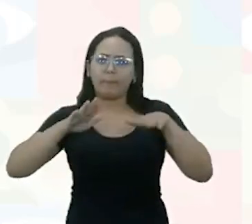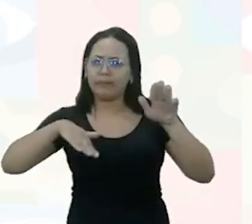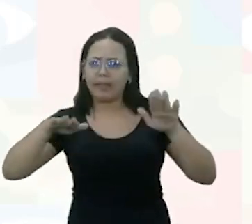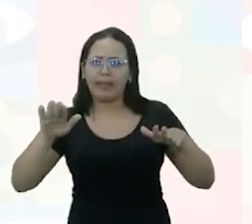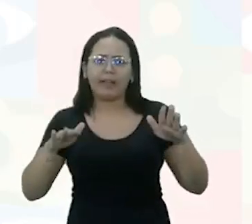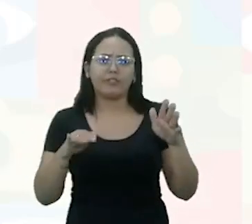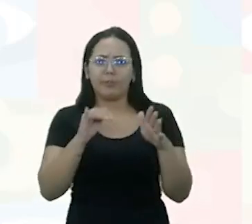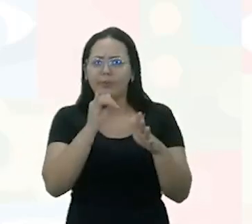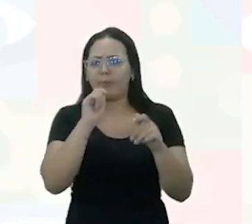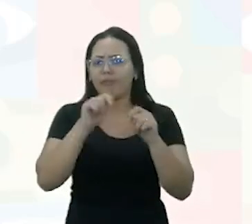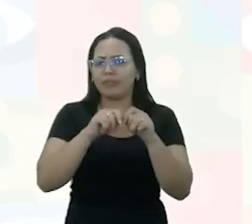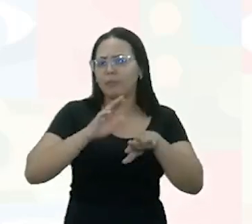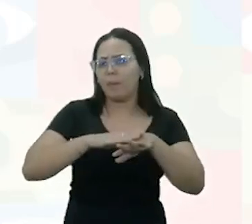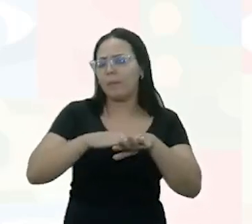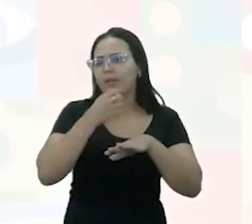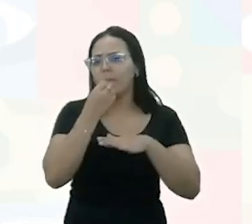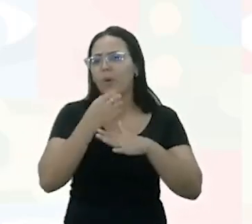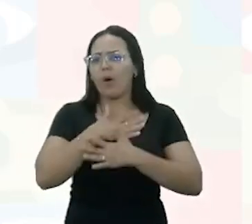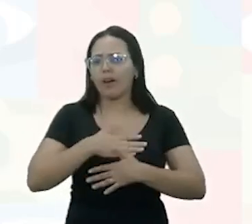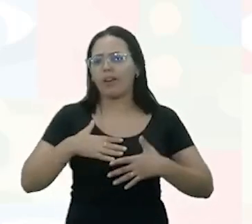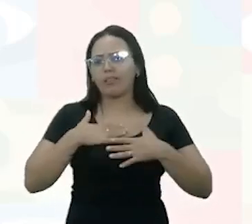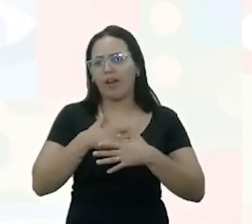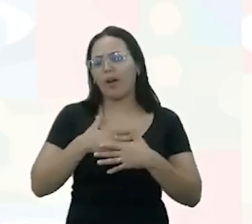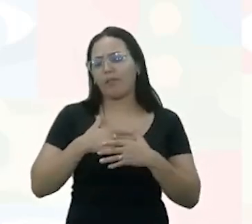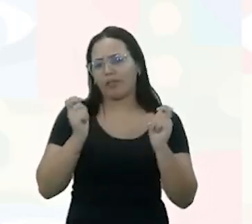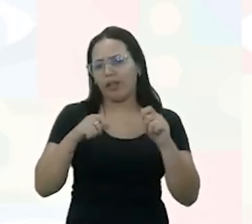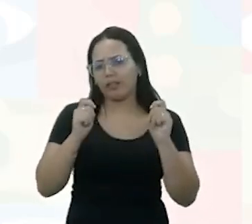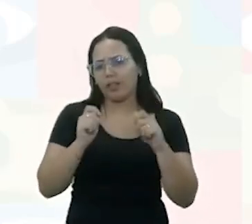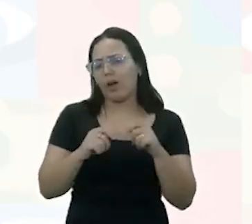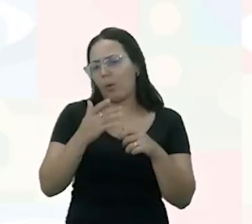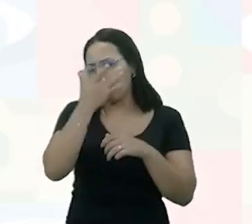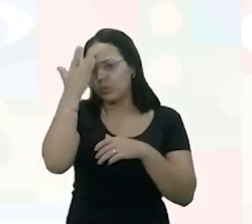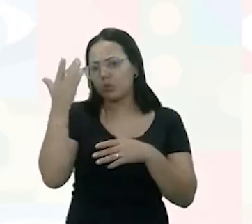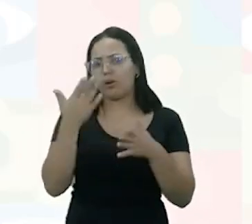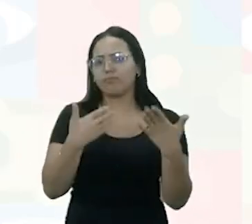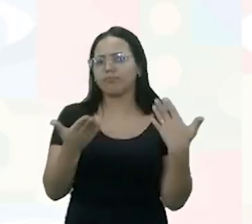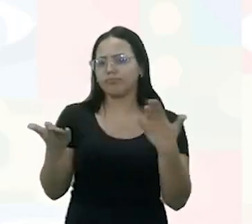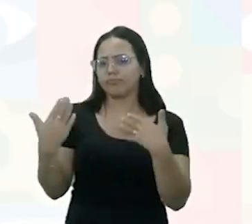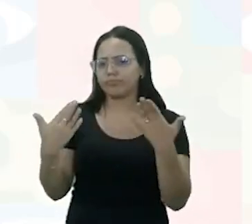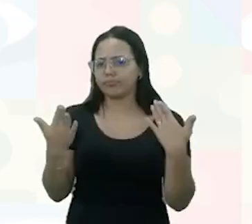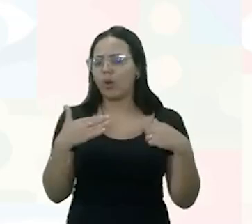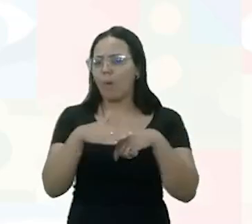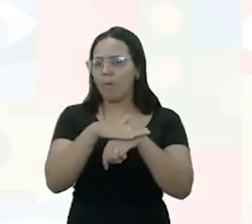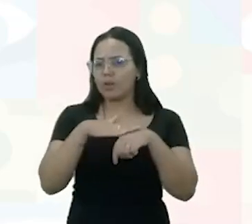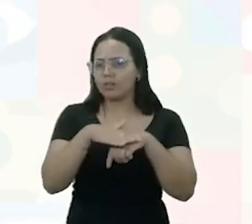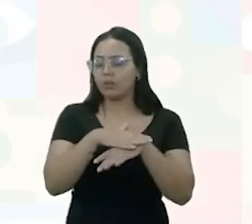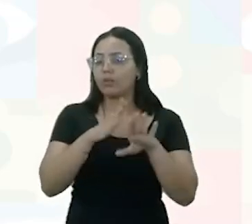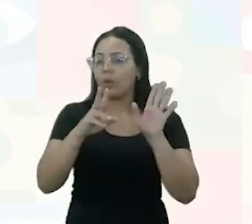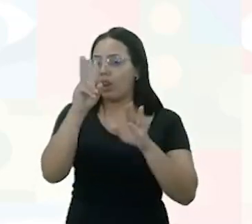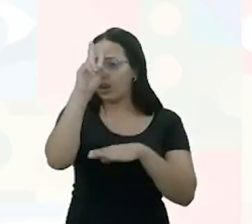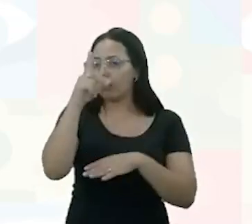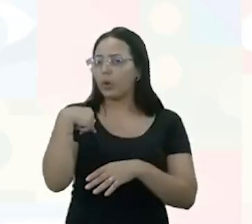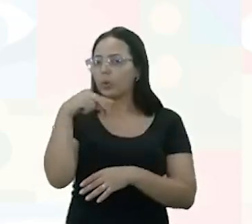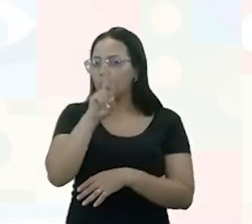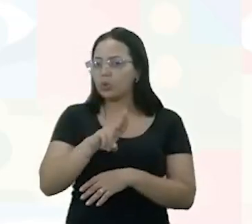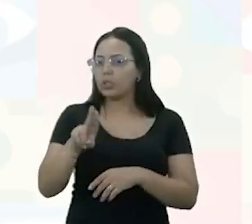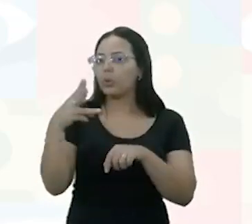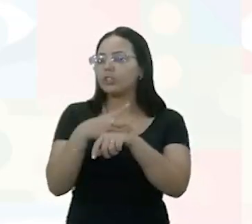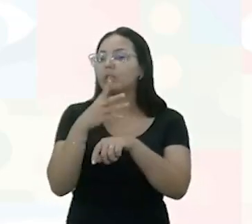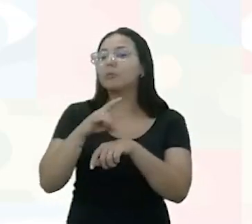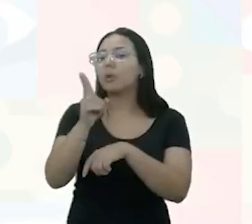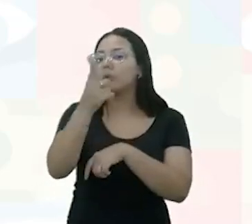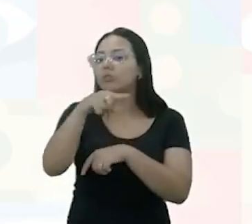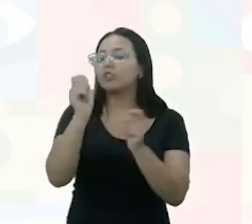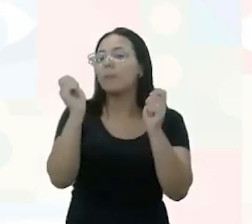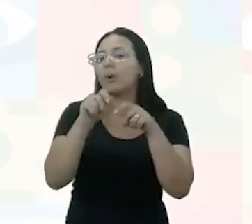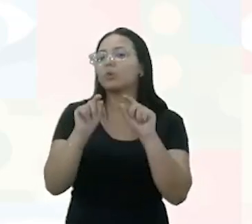fazer momentos agradáveis ou não com quem você está conversando. Lembra que eu estou utilizando aqui o WhatsApp só para que vocês